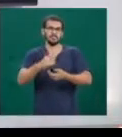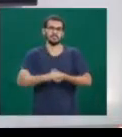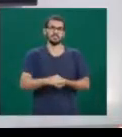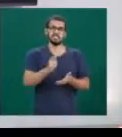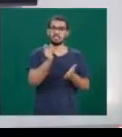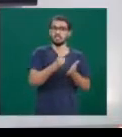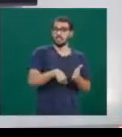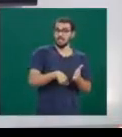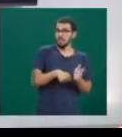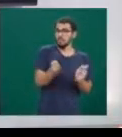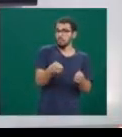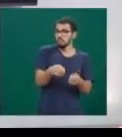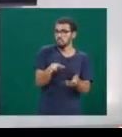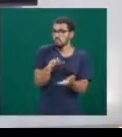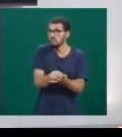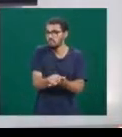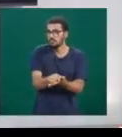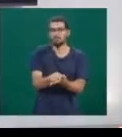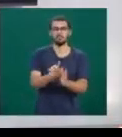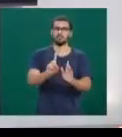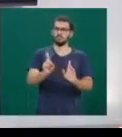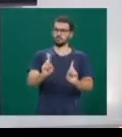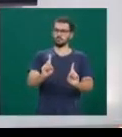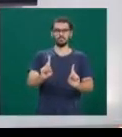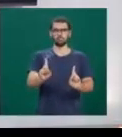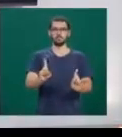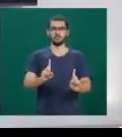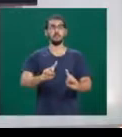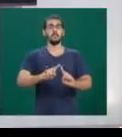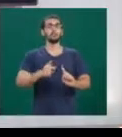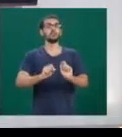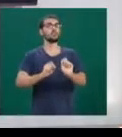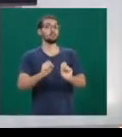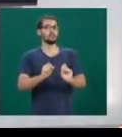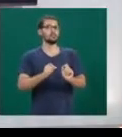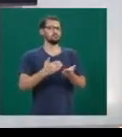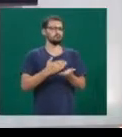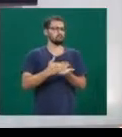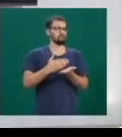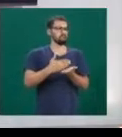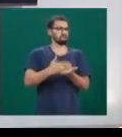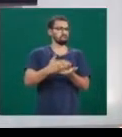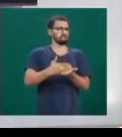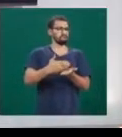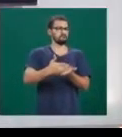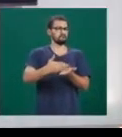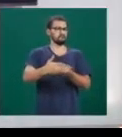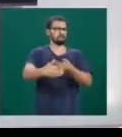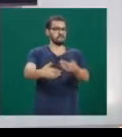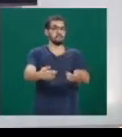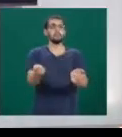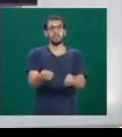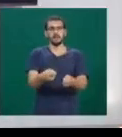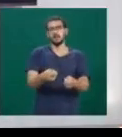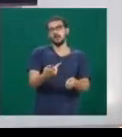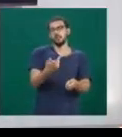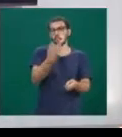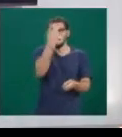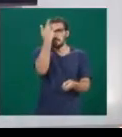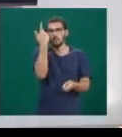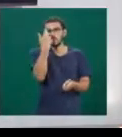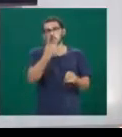não garantirá a vaga e não terá validade como matrícula, mas é o primeiro passo para tentar conseguir que a criança ou